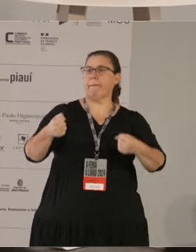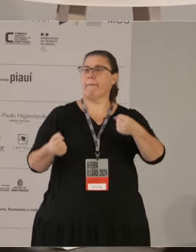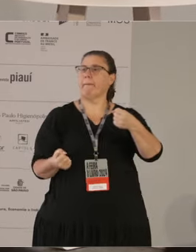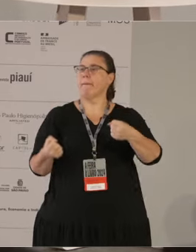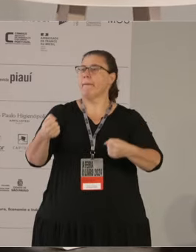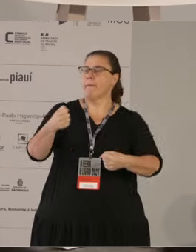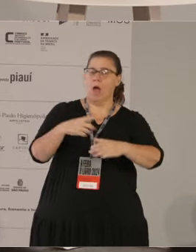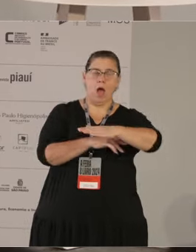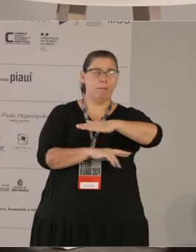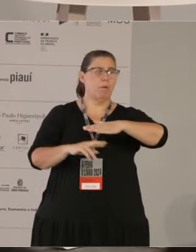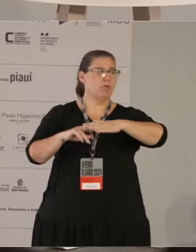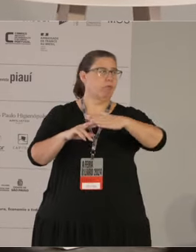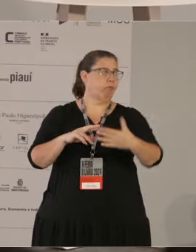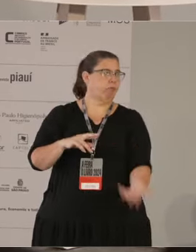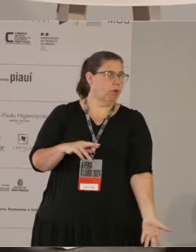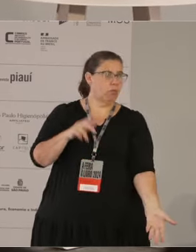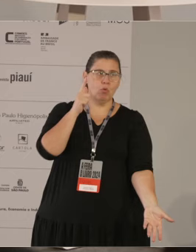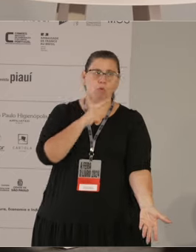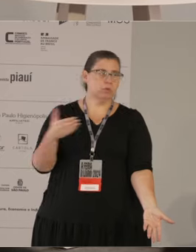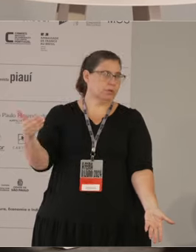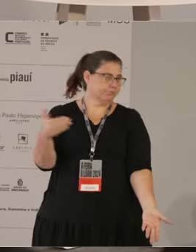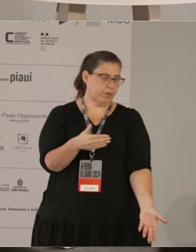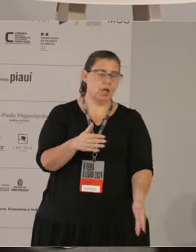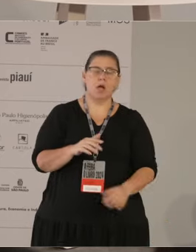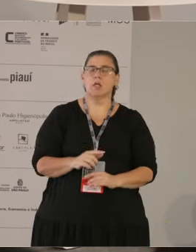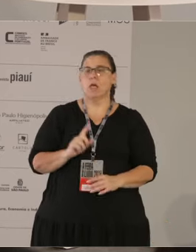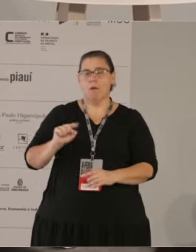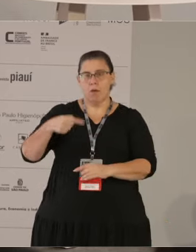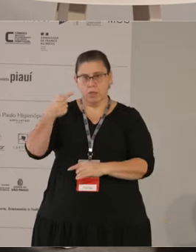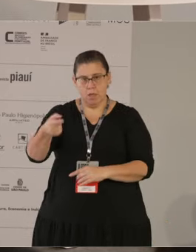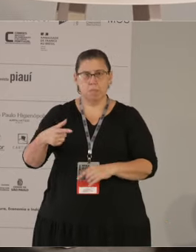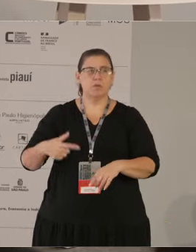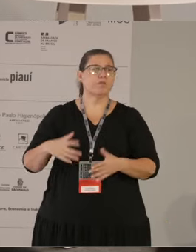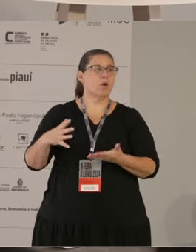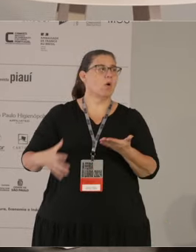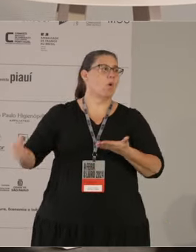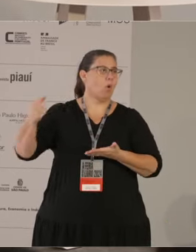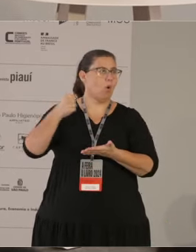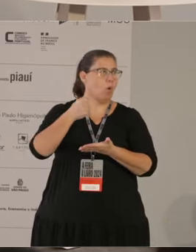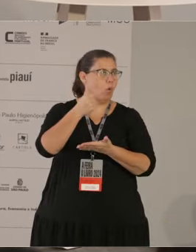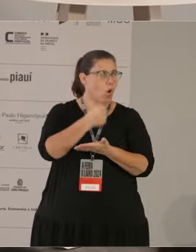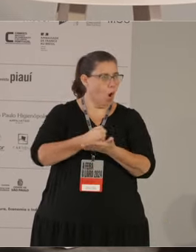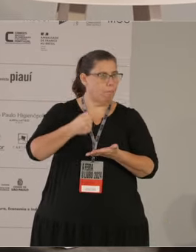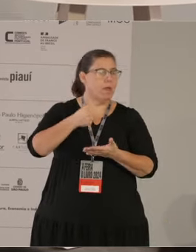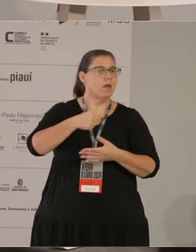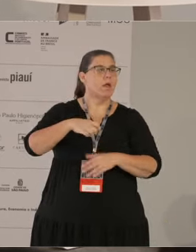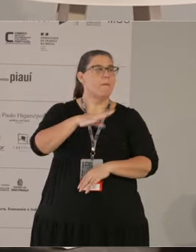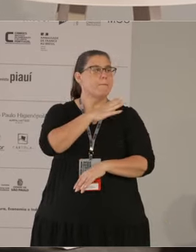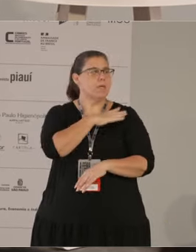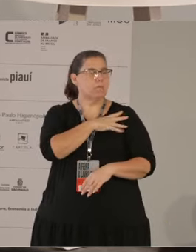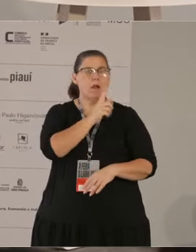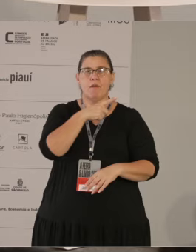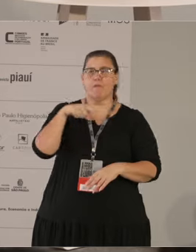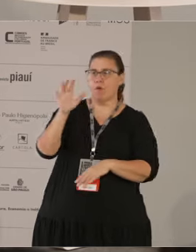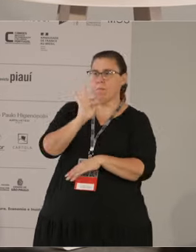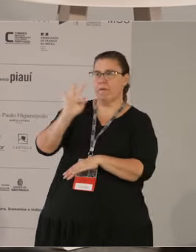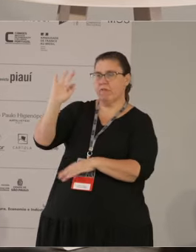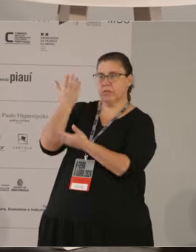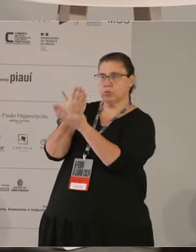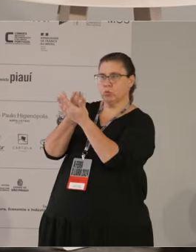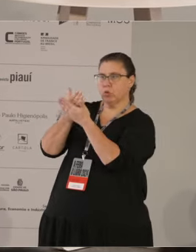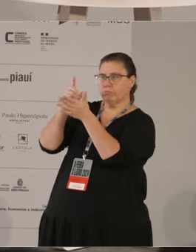chegar. No ano seguinte, né, foi o golpe militar e ela foi para a França, onde ela estudou, onde ela